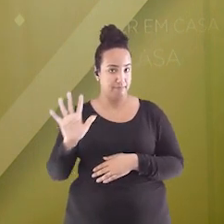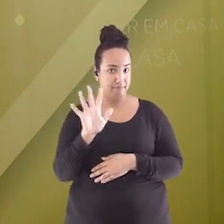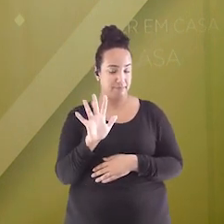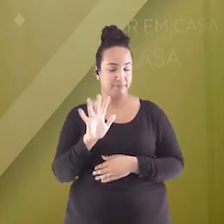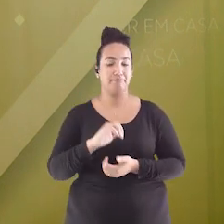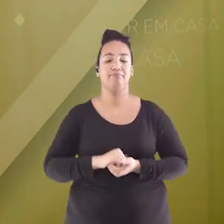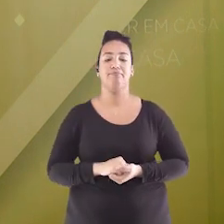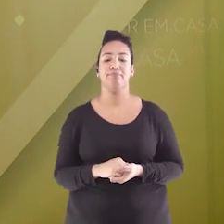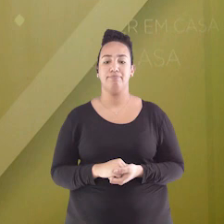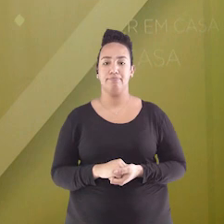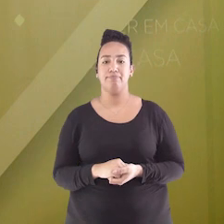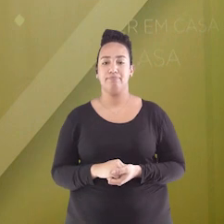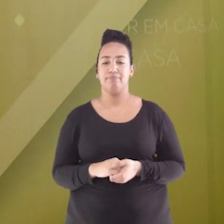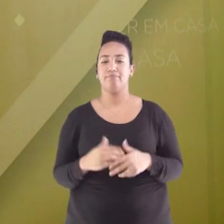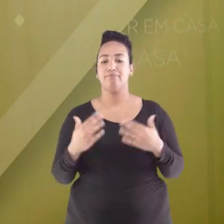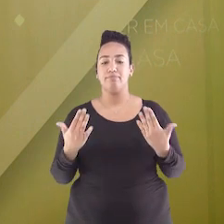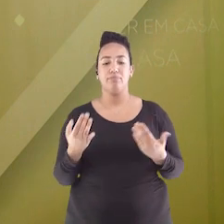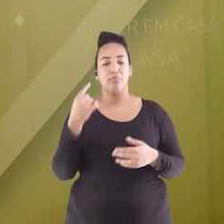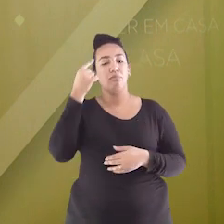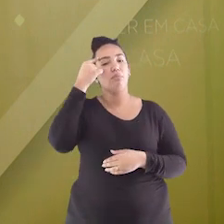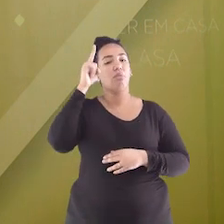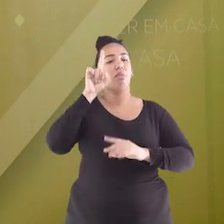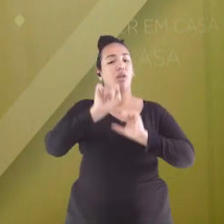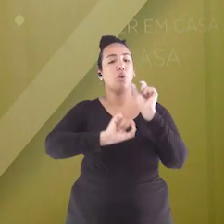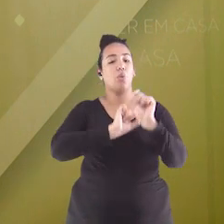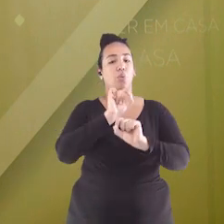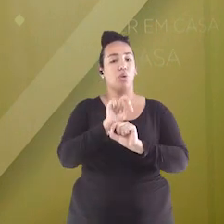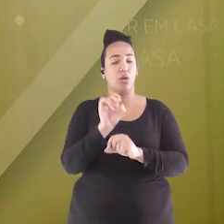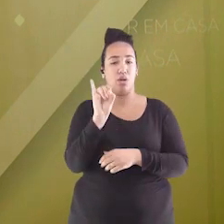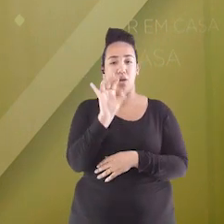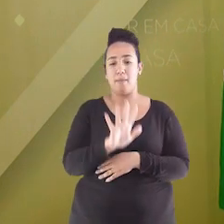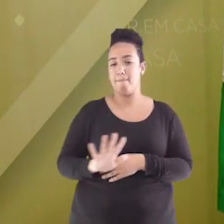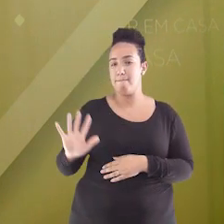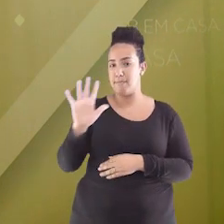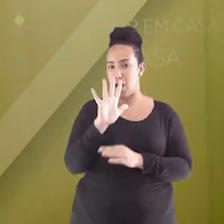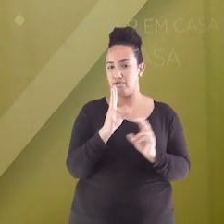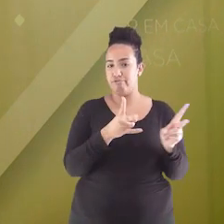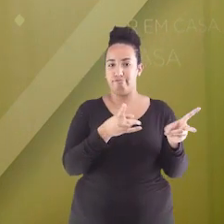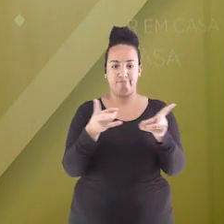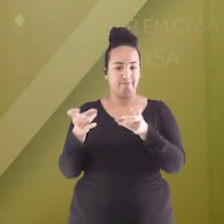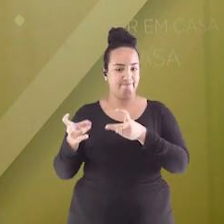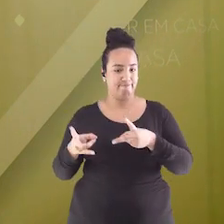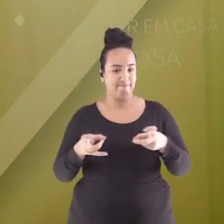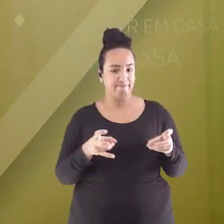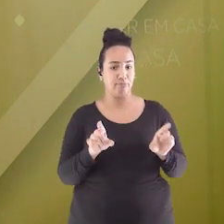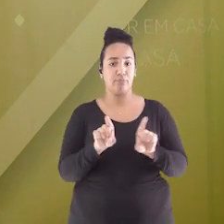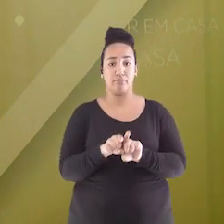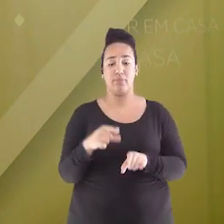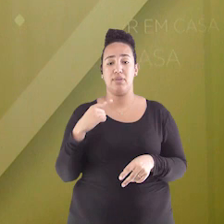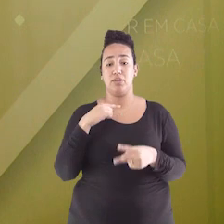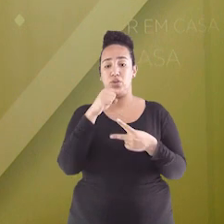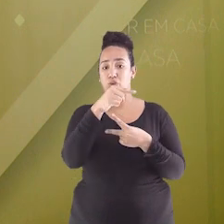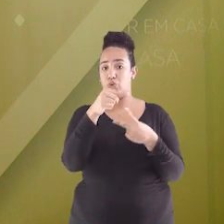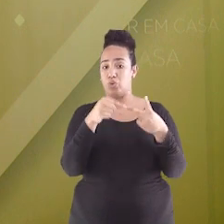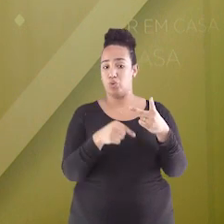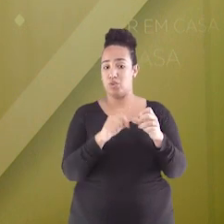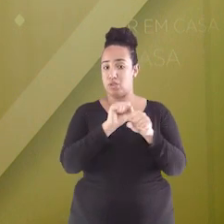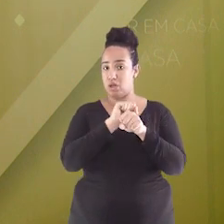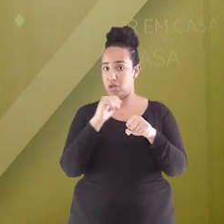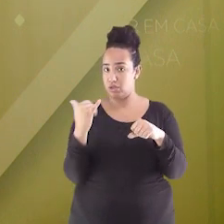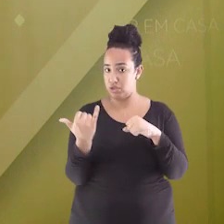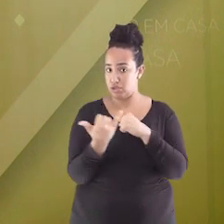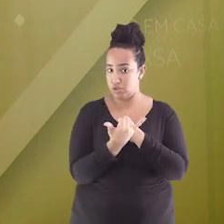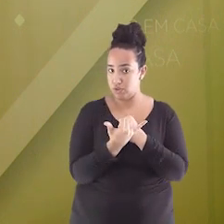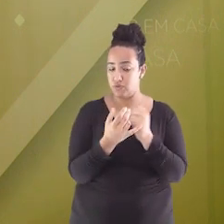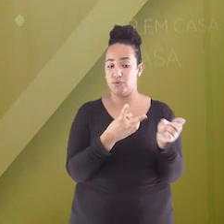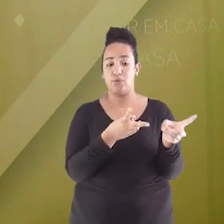imagem. Bom, a ideia é o seguinte, nós vamos observar as imagens, tá? E vamos dar dois adjetivos.